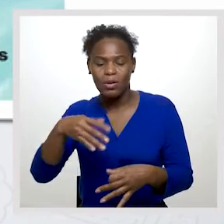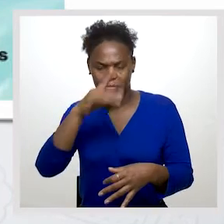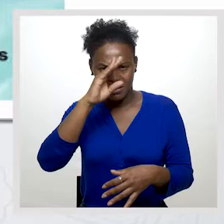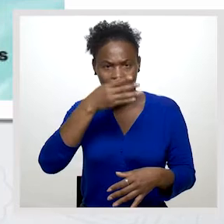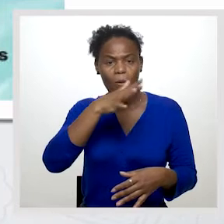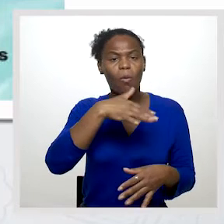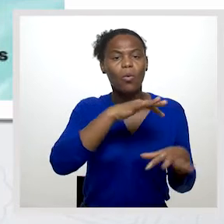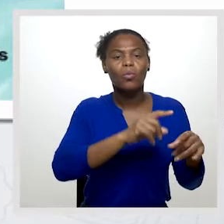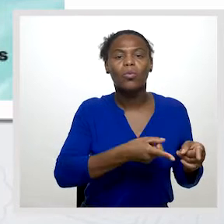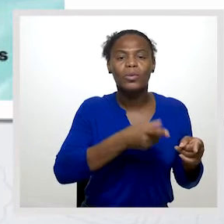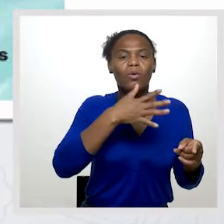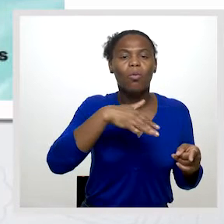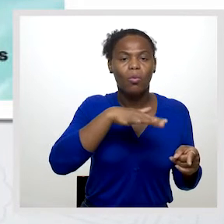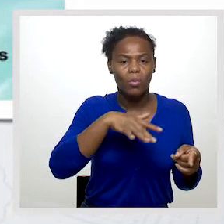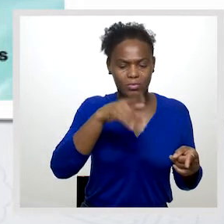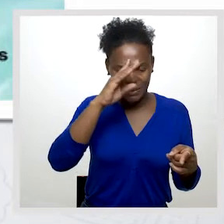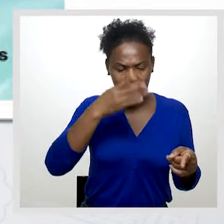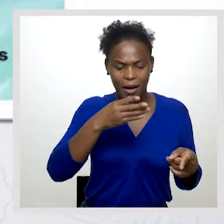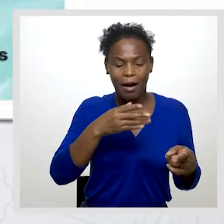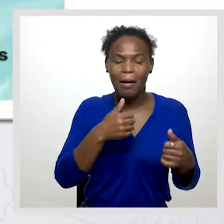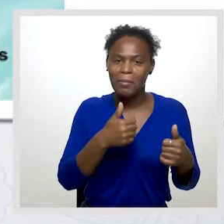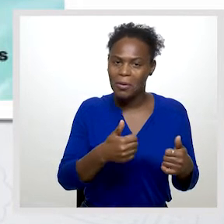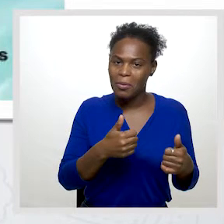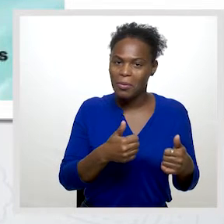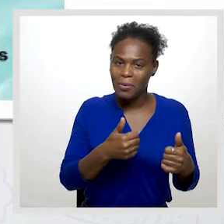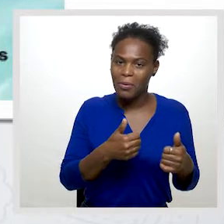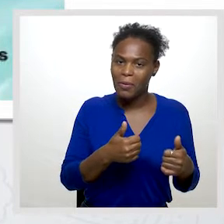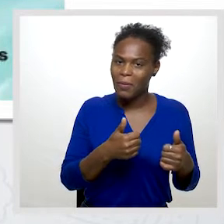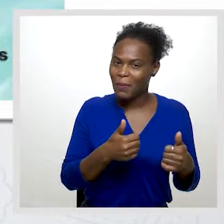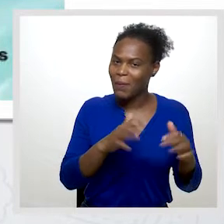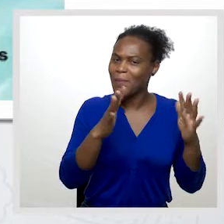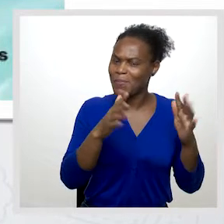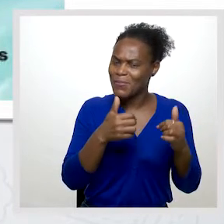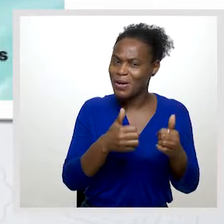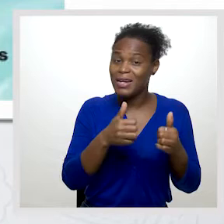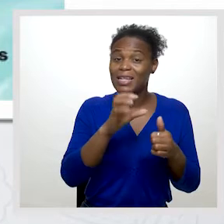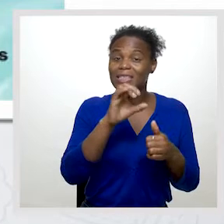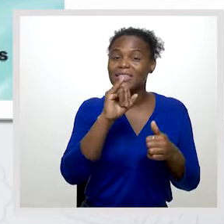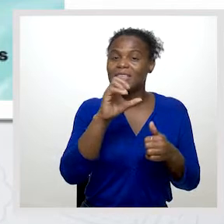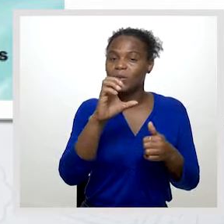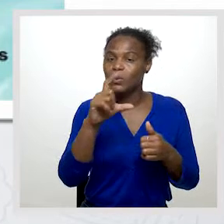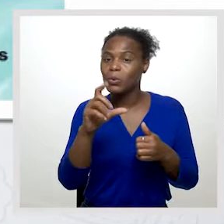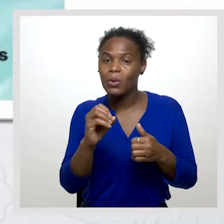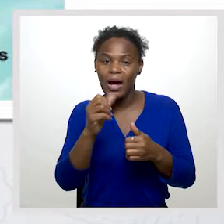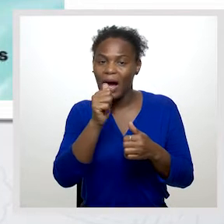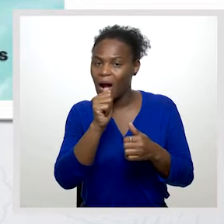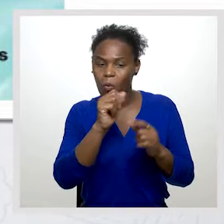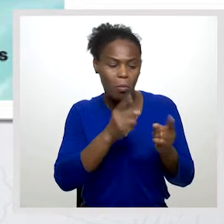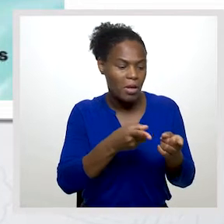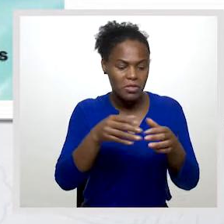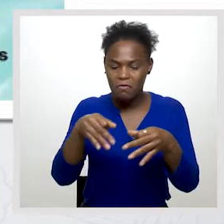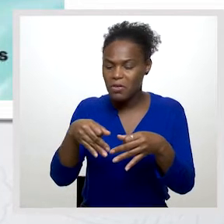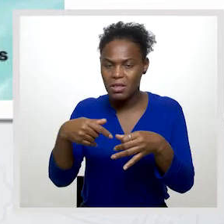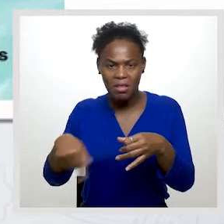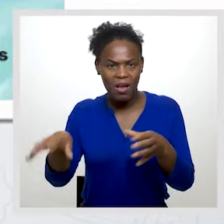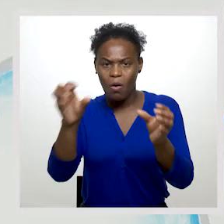Alguém sabe onde começa? Muito bem. Boa, não é? O ciclo da água não tem começo, não